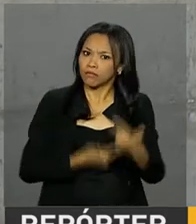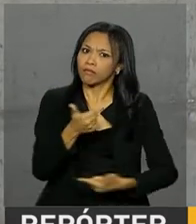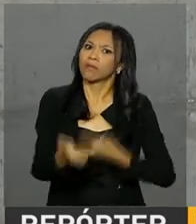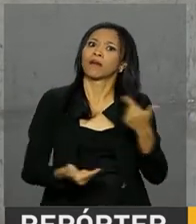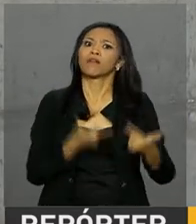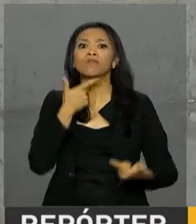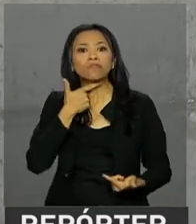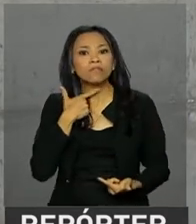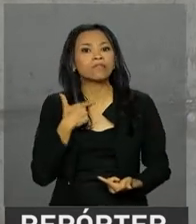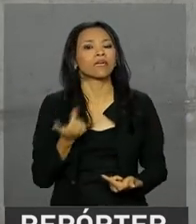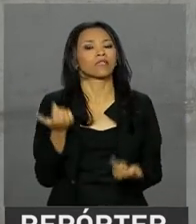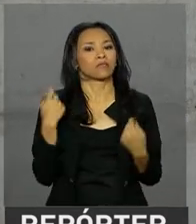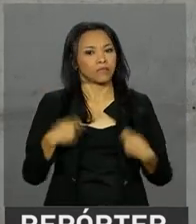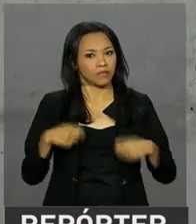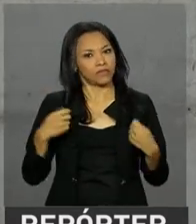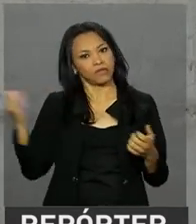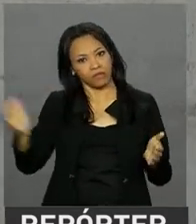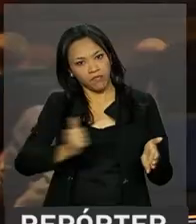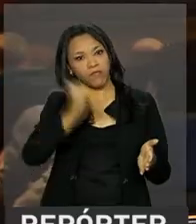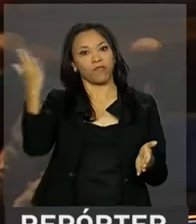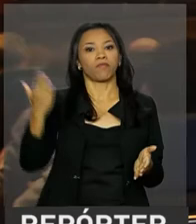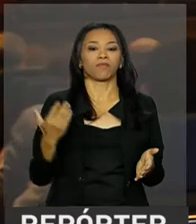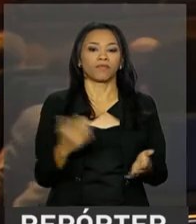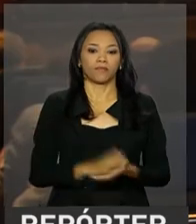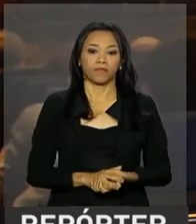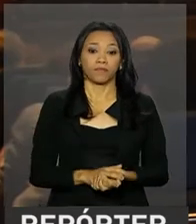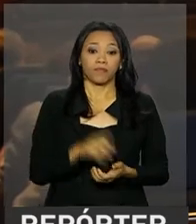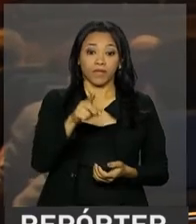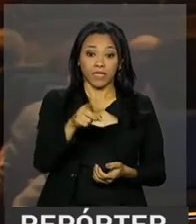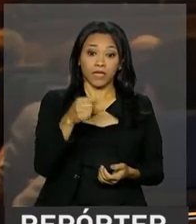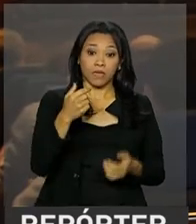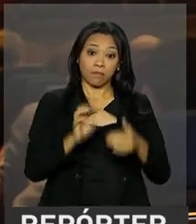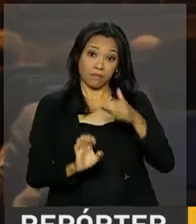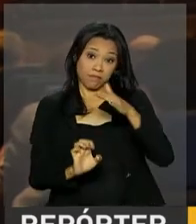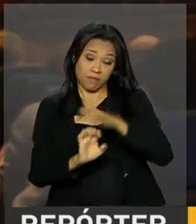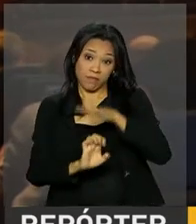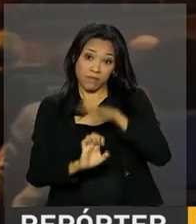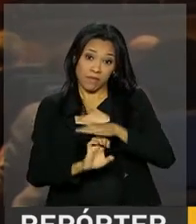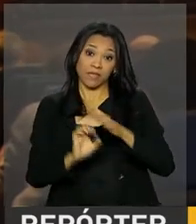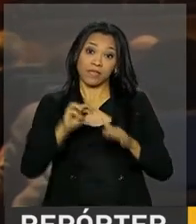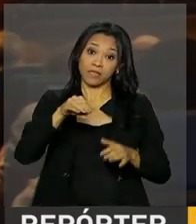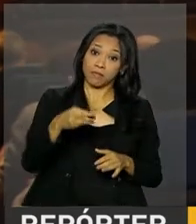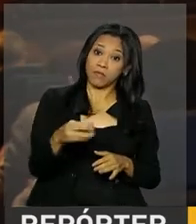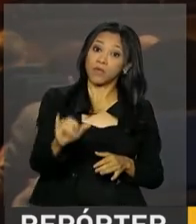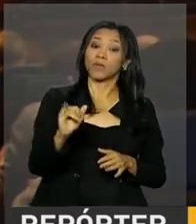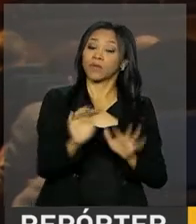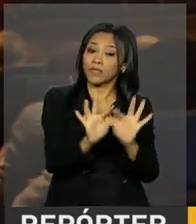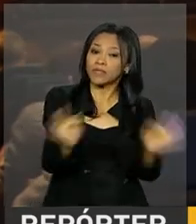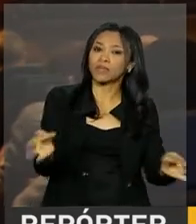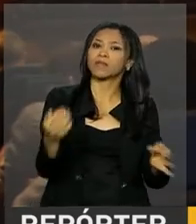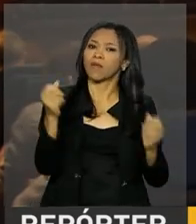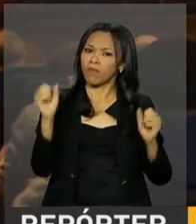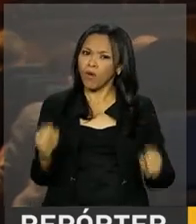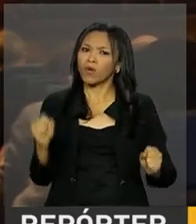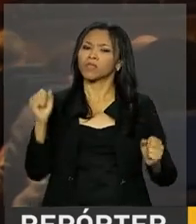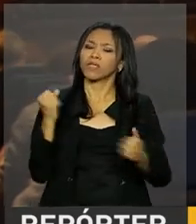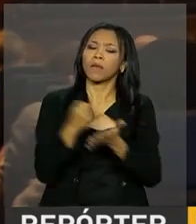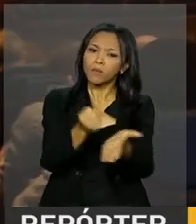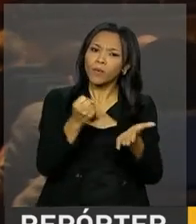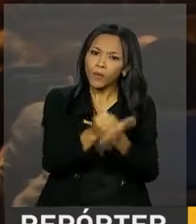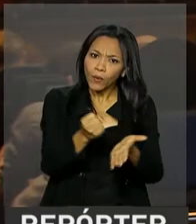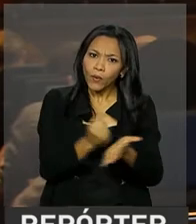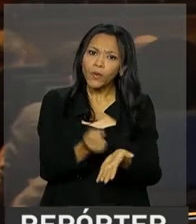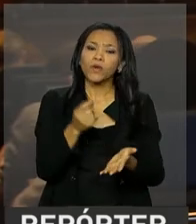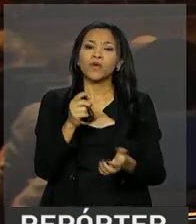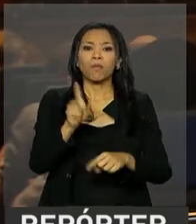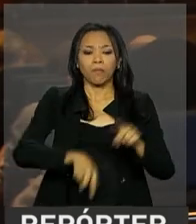e cultura num modo não cai do céu e para que pequenos e micro empresários como o daniel possam ter mais suporte na hora de